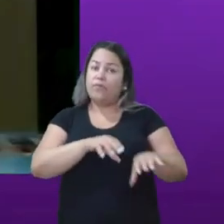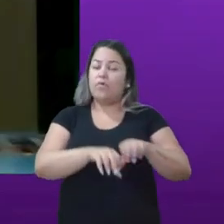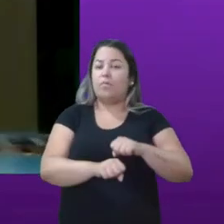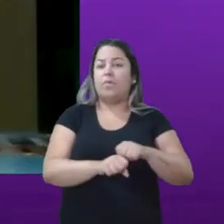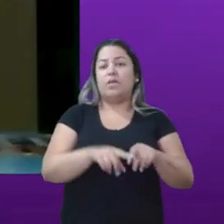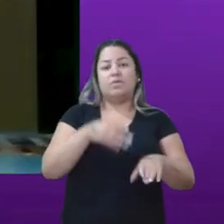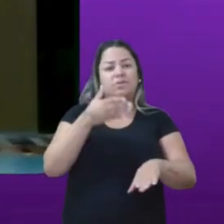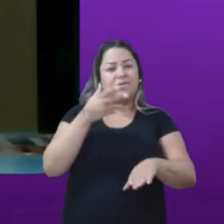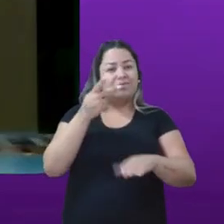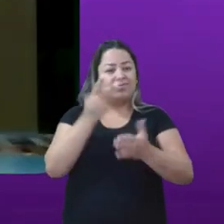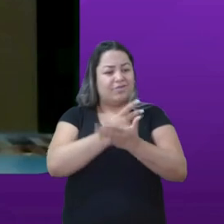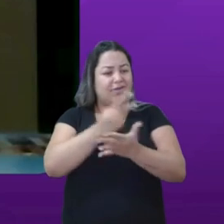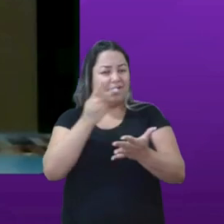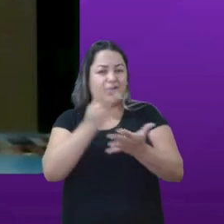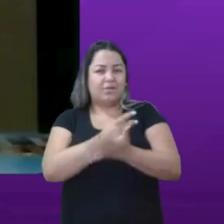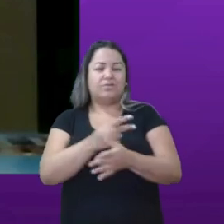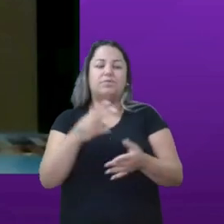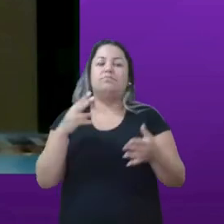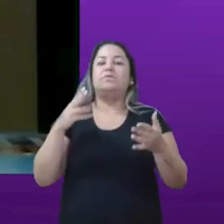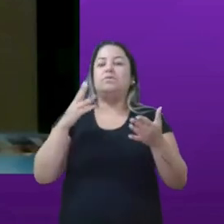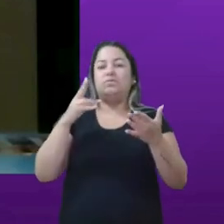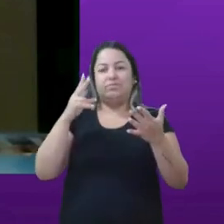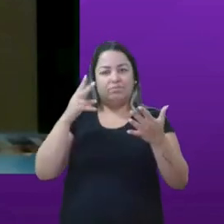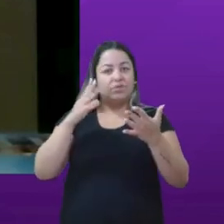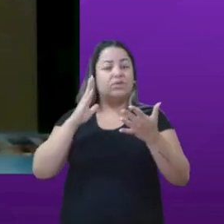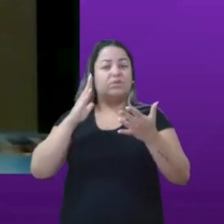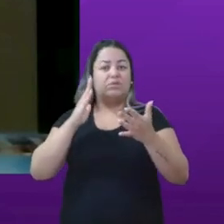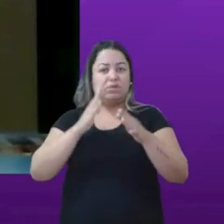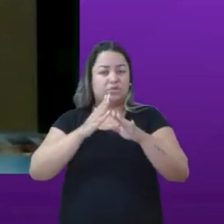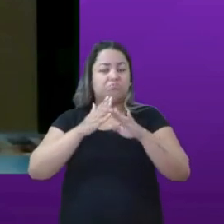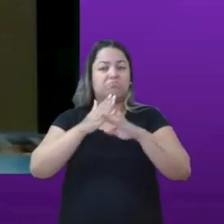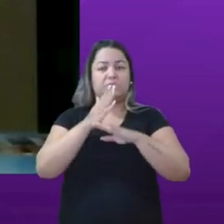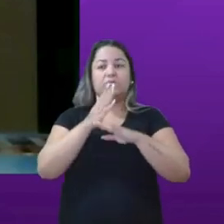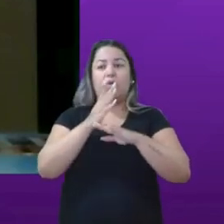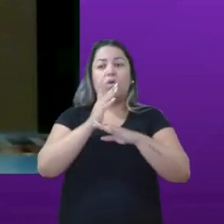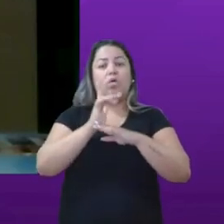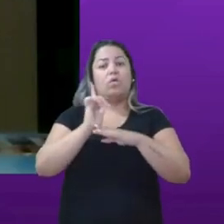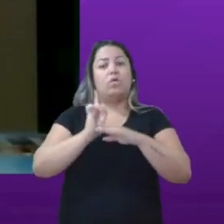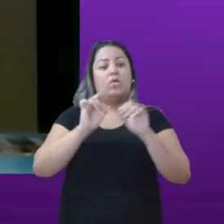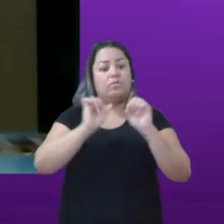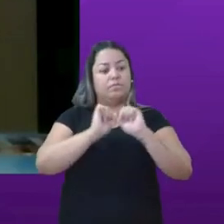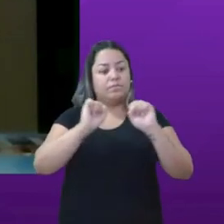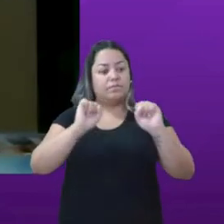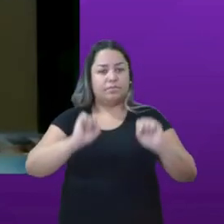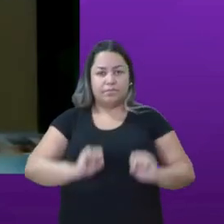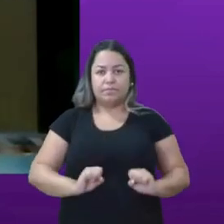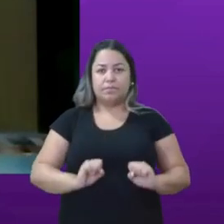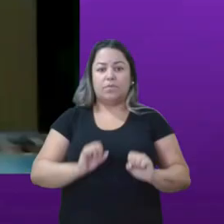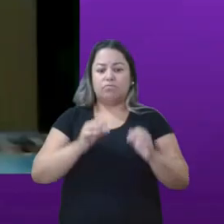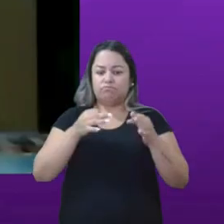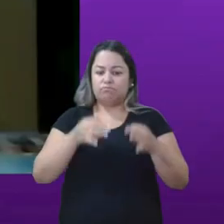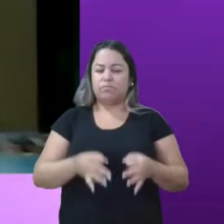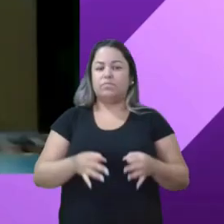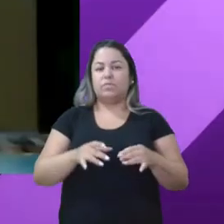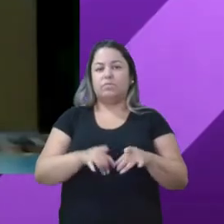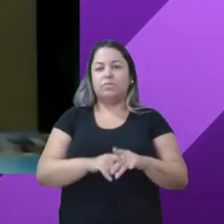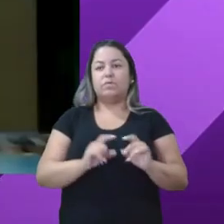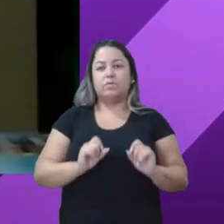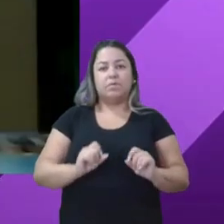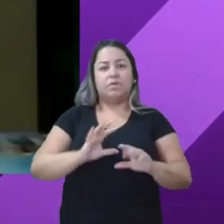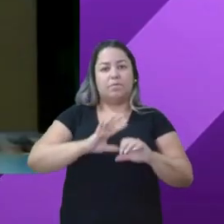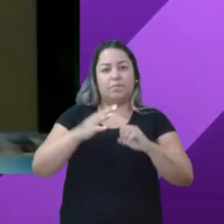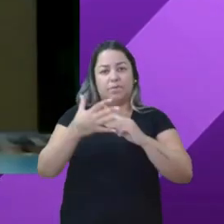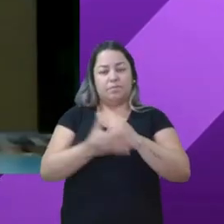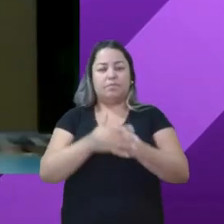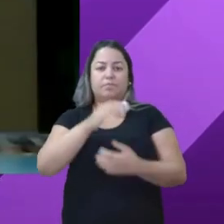de errar, nós nunca deixamos de acertar. Então, o Sistema Único de Assistência Social tem feito isso. Agora, na pandemia,